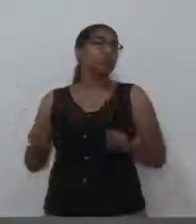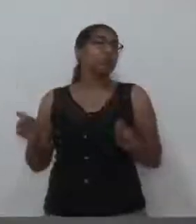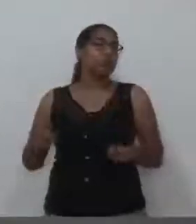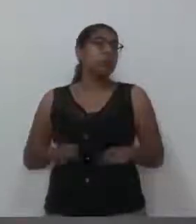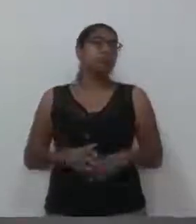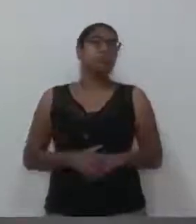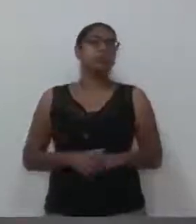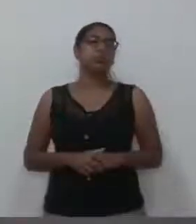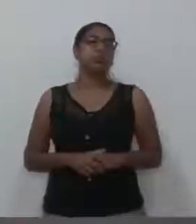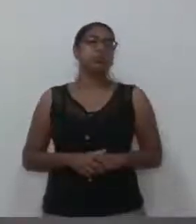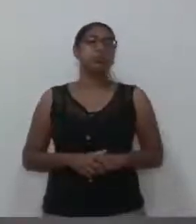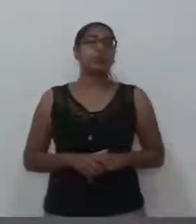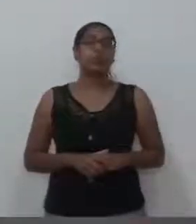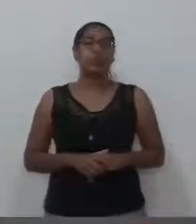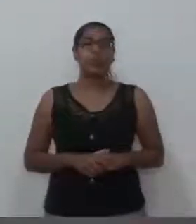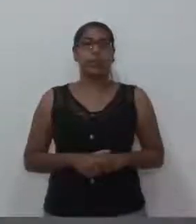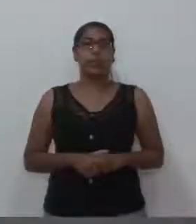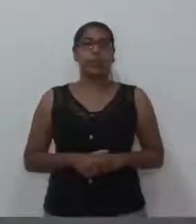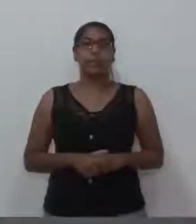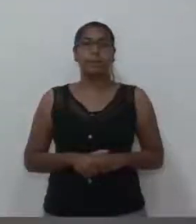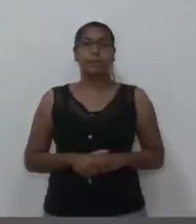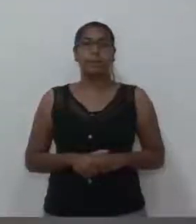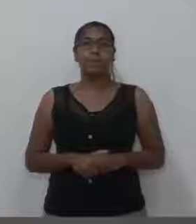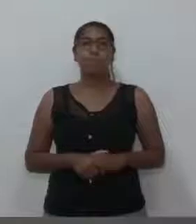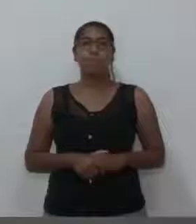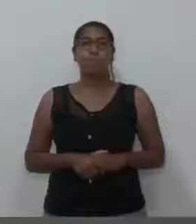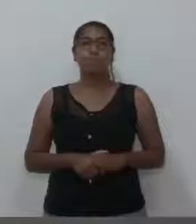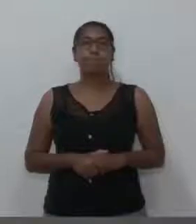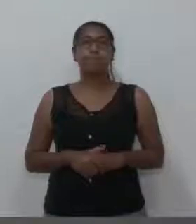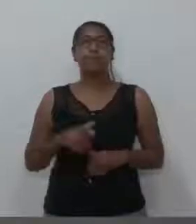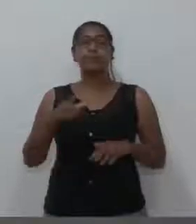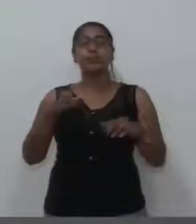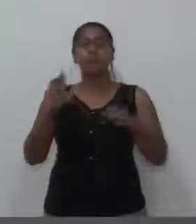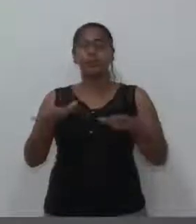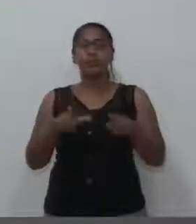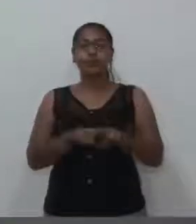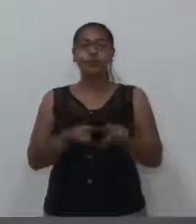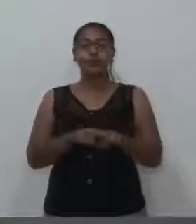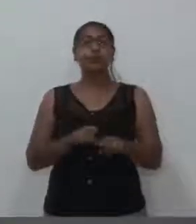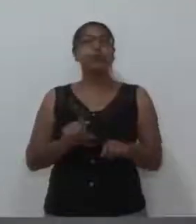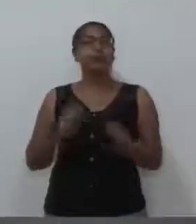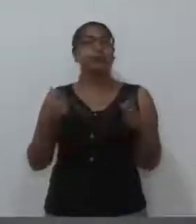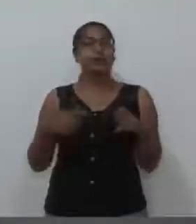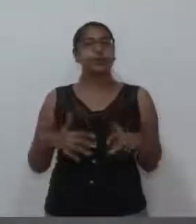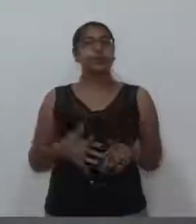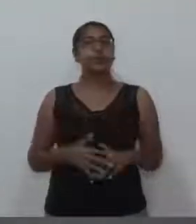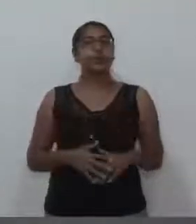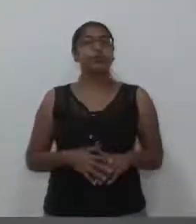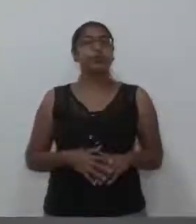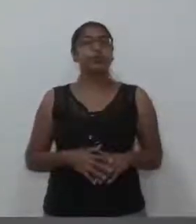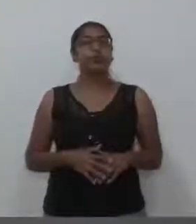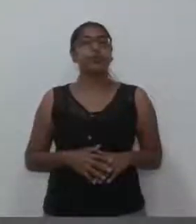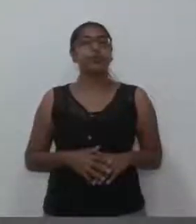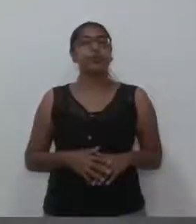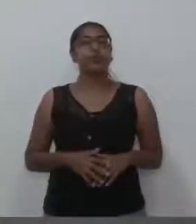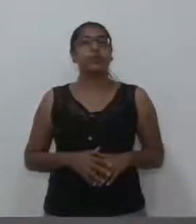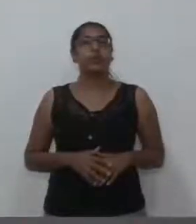gente visitar. Estarei também presente na escola. Não, uma outra coisa que eu quero lembrar desse assunto é que